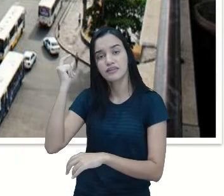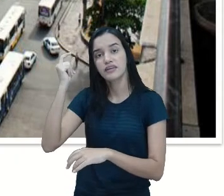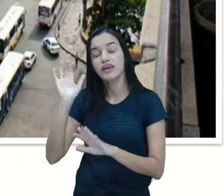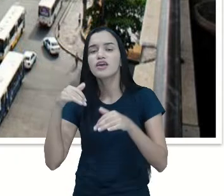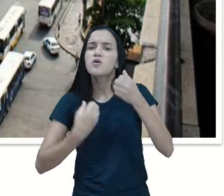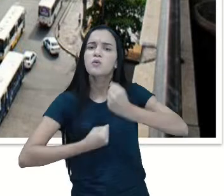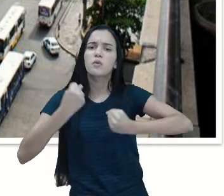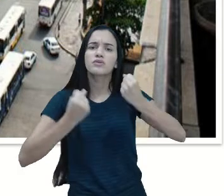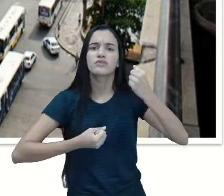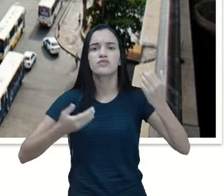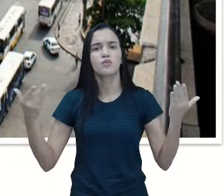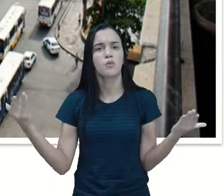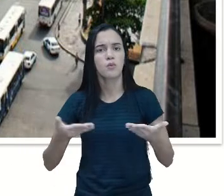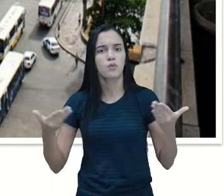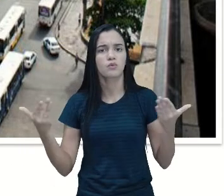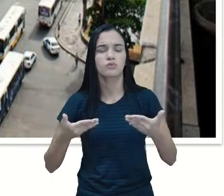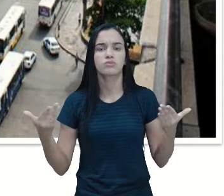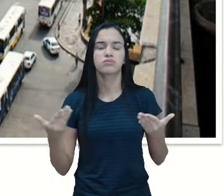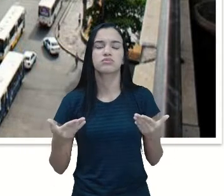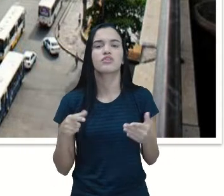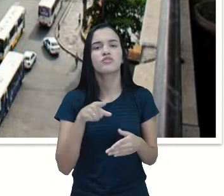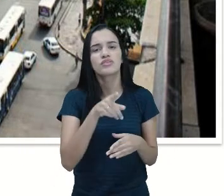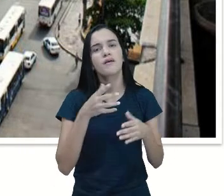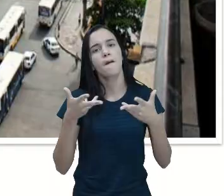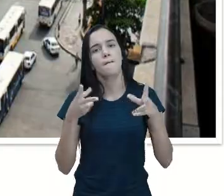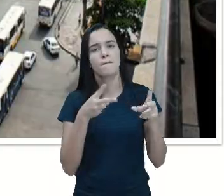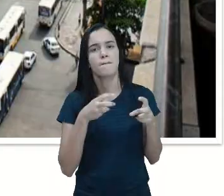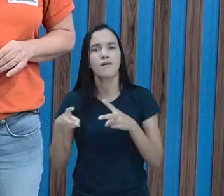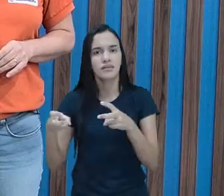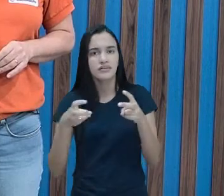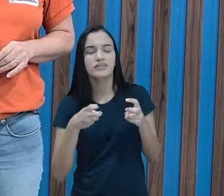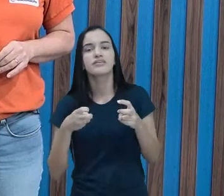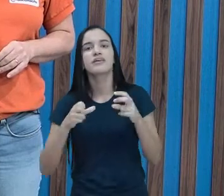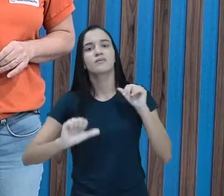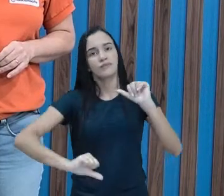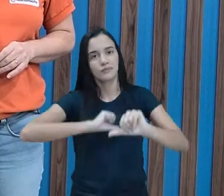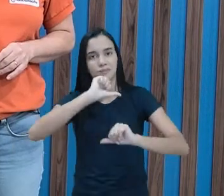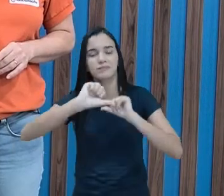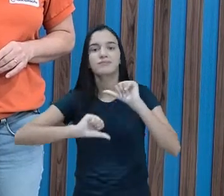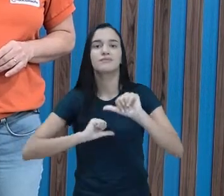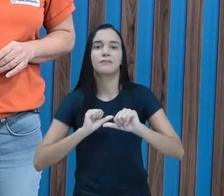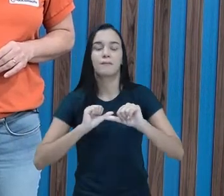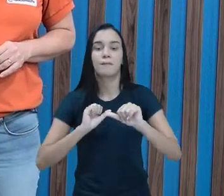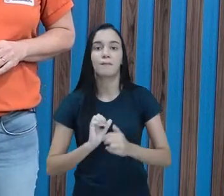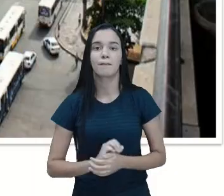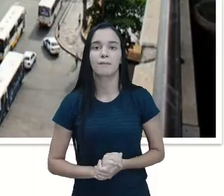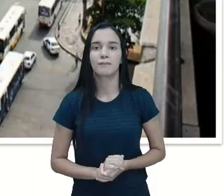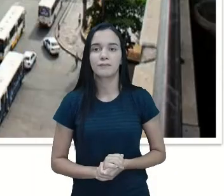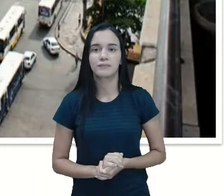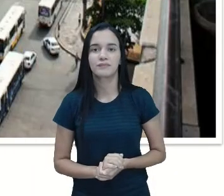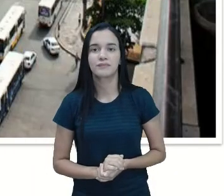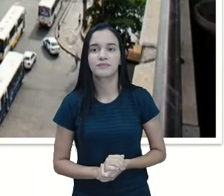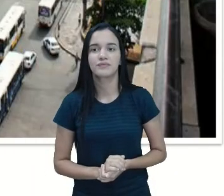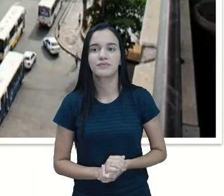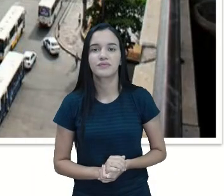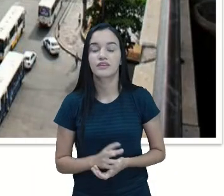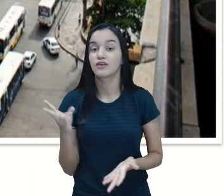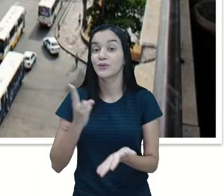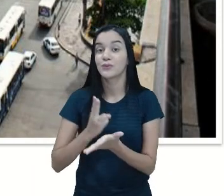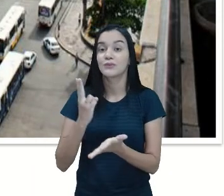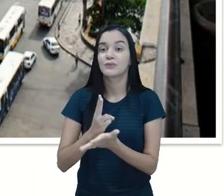são os carros de hoje, né? Você percebe muito essa mudança. Aí a gente segue,